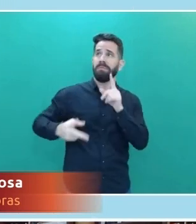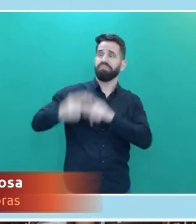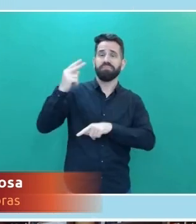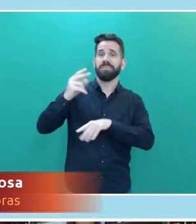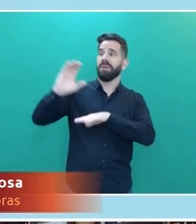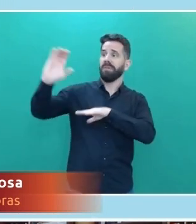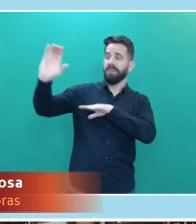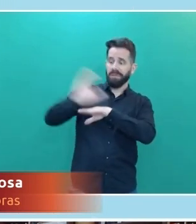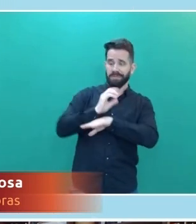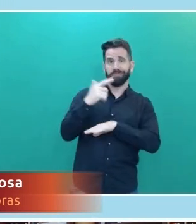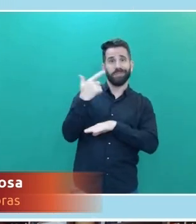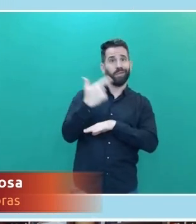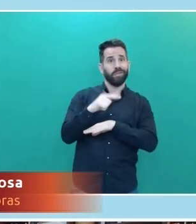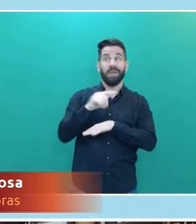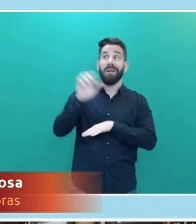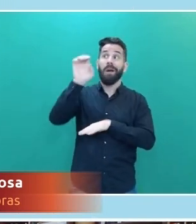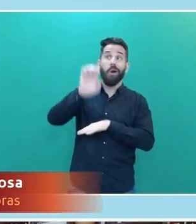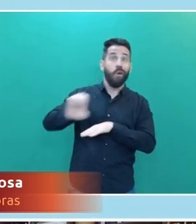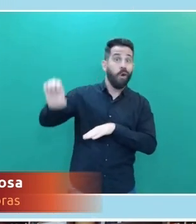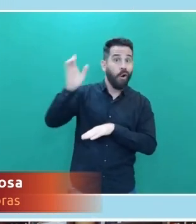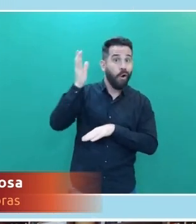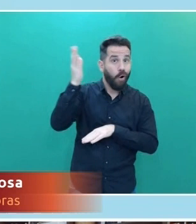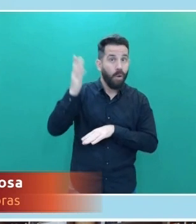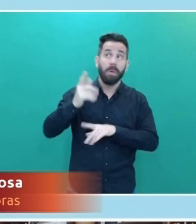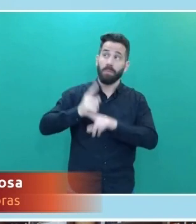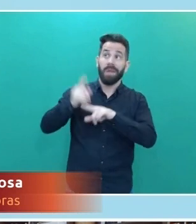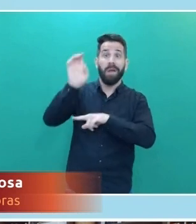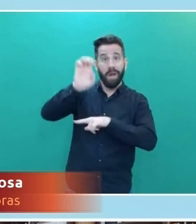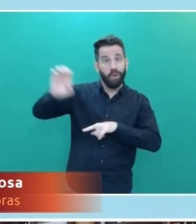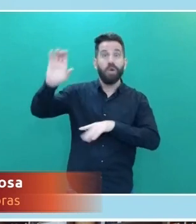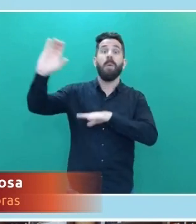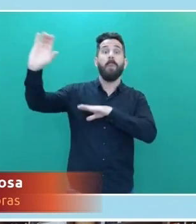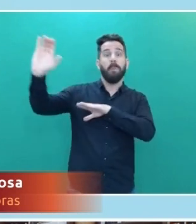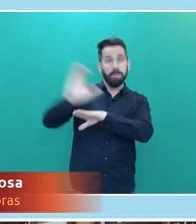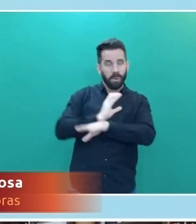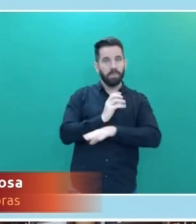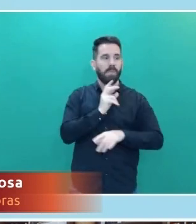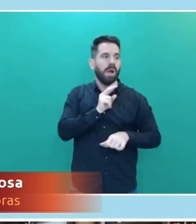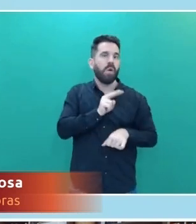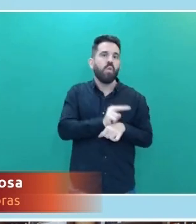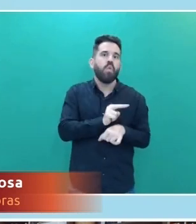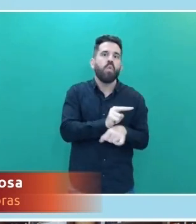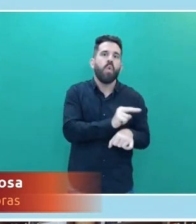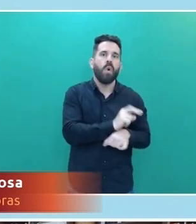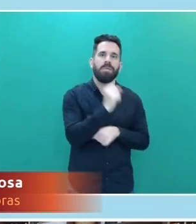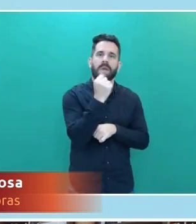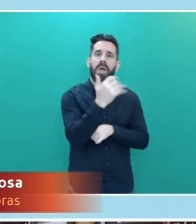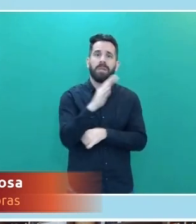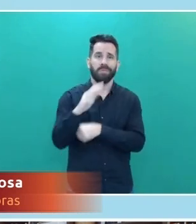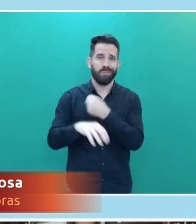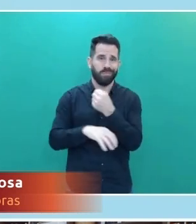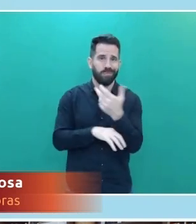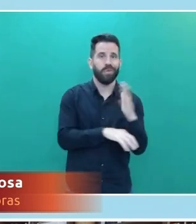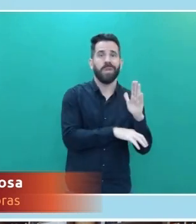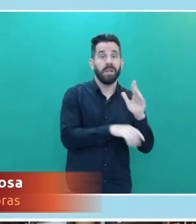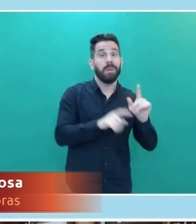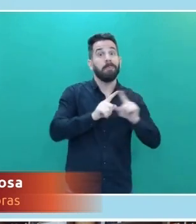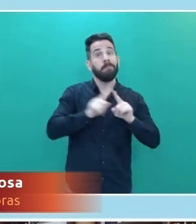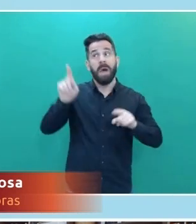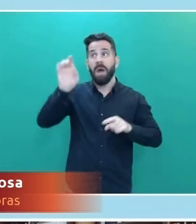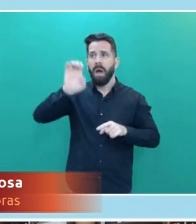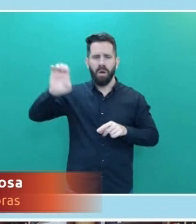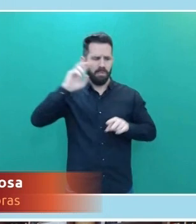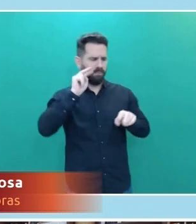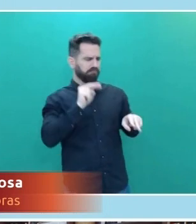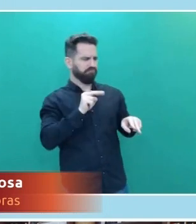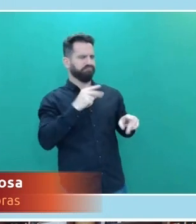né, na conservação do nosso principal bioma. Queria que você falasse dessas questões práticas. O que gerou para o país